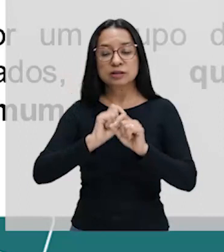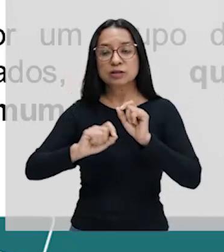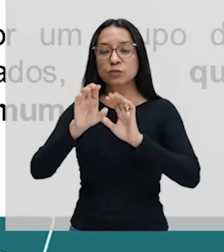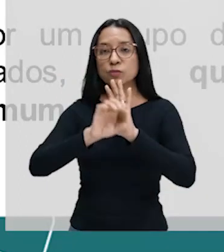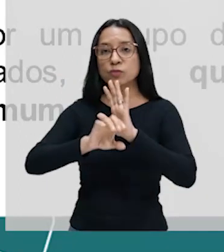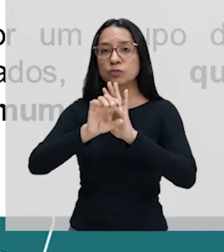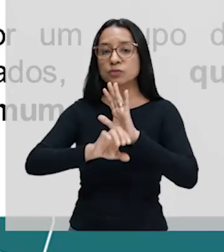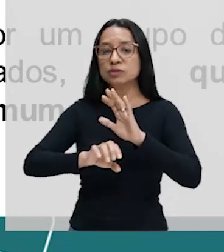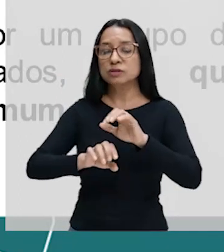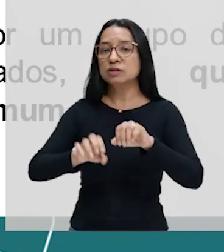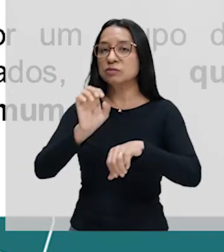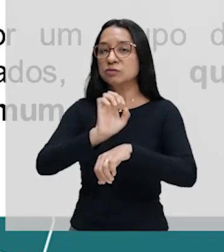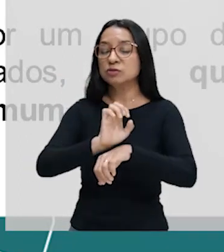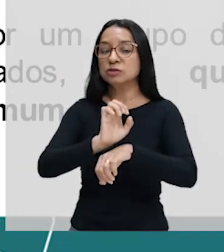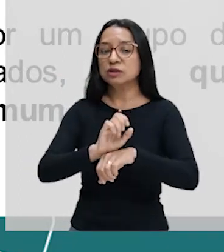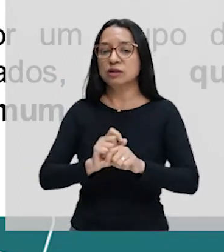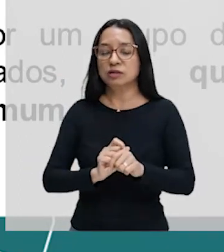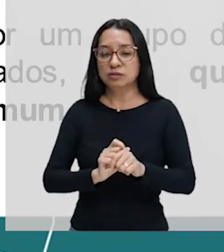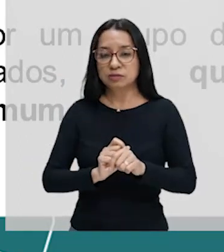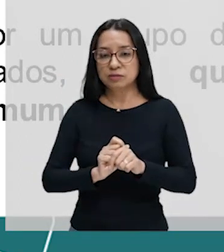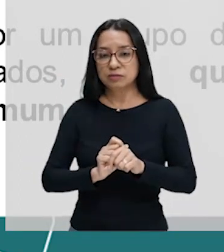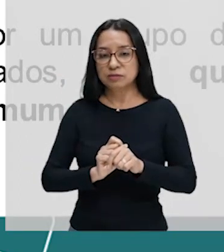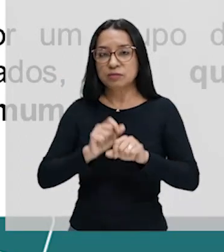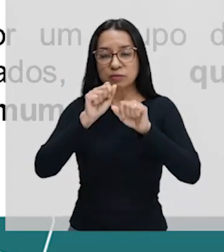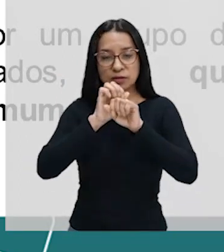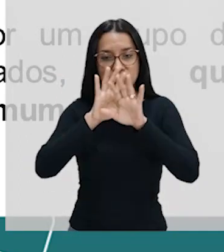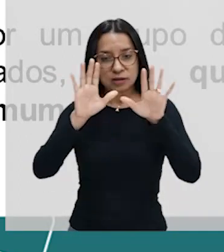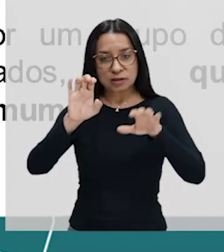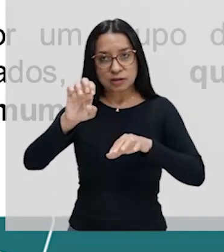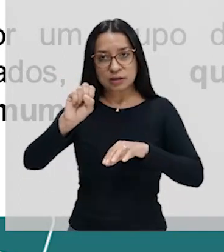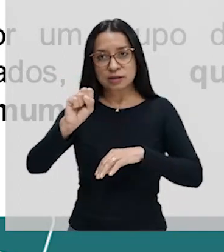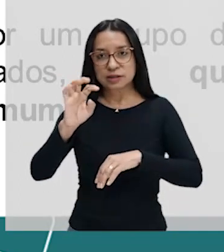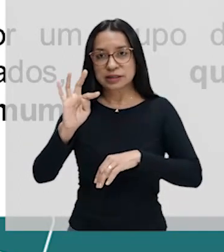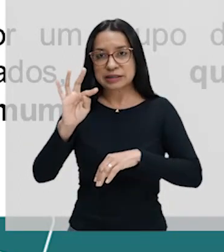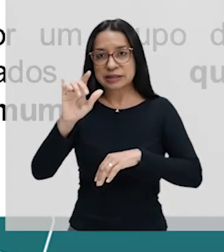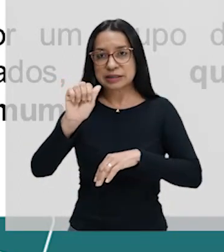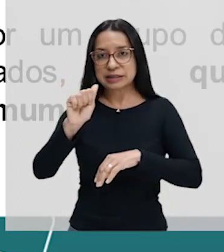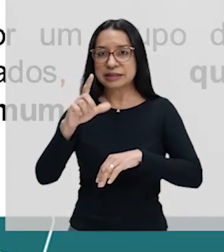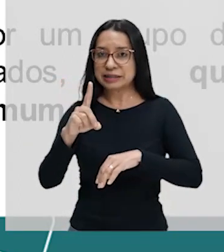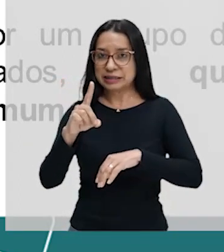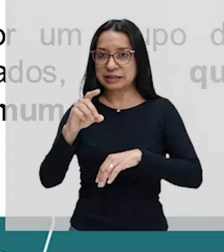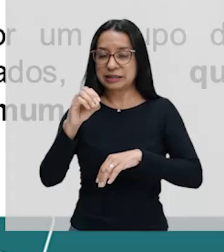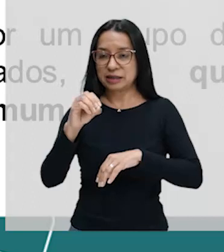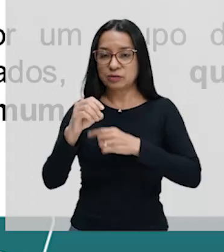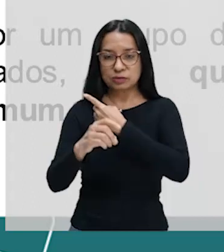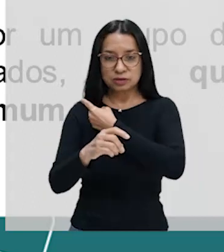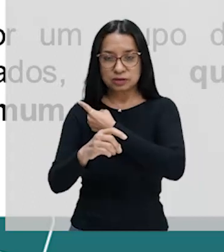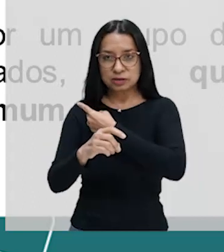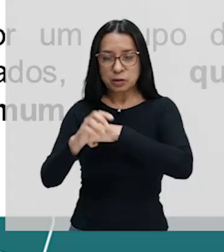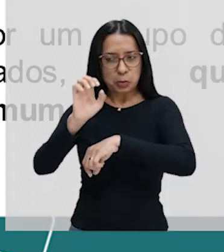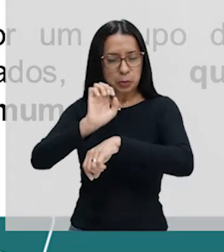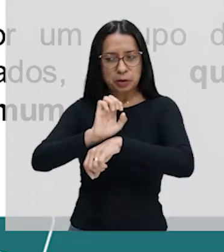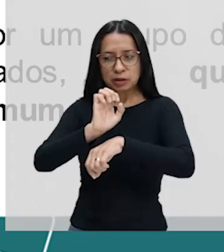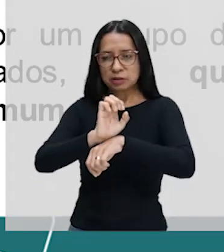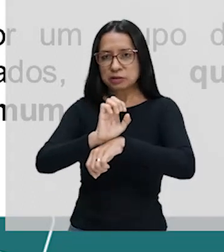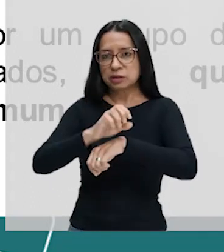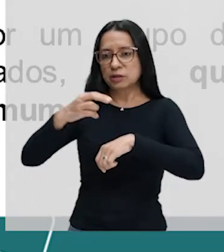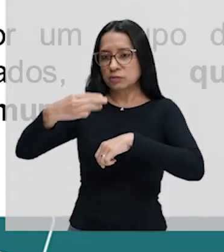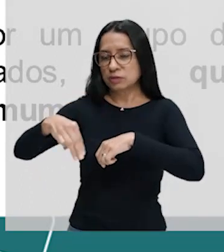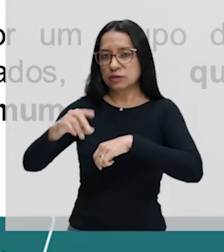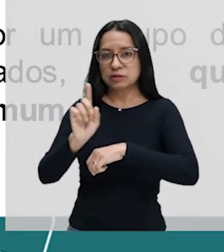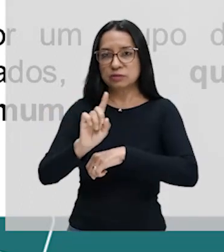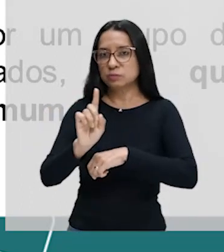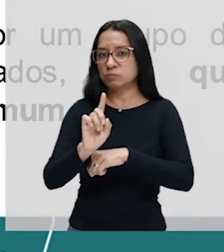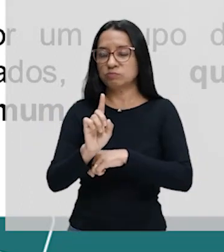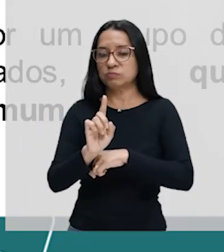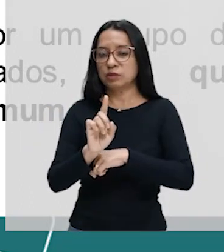Estado. A primeira coisa que eu vou te deixar claro, que esse Estado ao qual estou me referindo, não é o Estado do Maranhão ou o Estado de